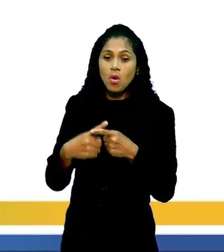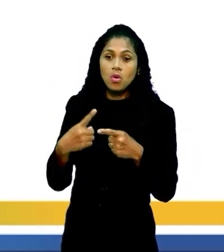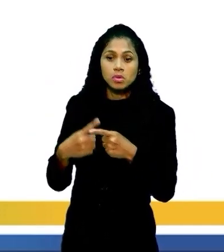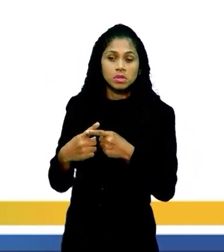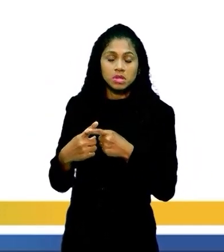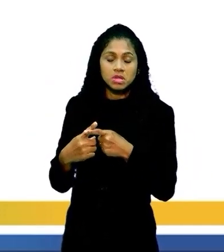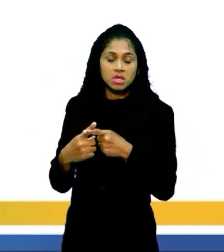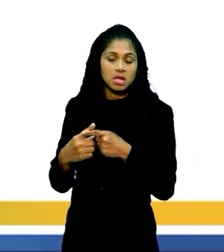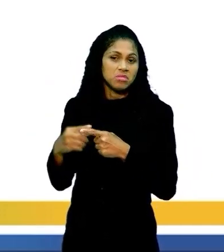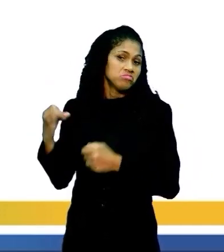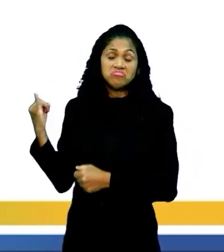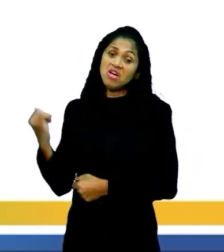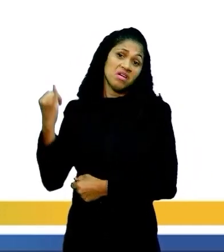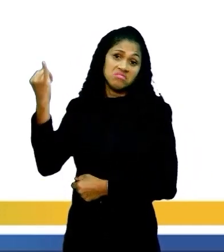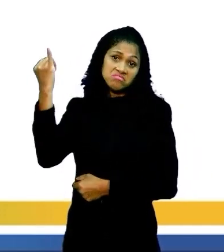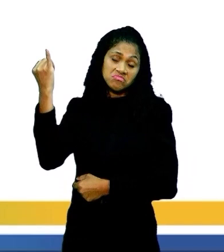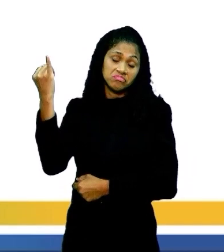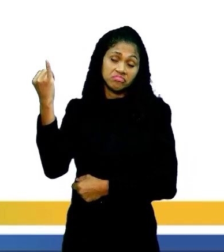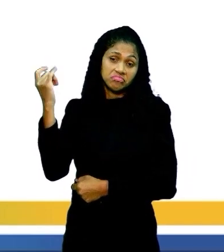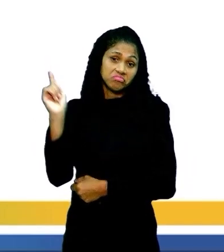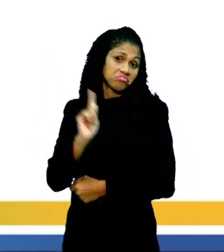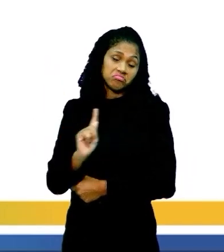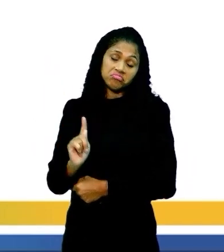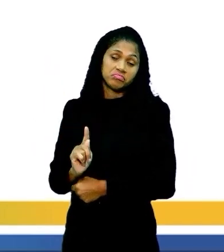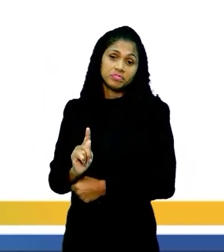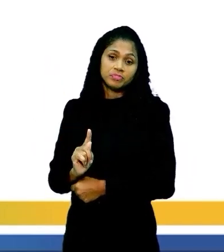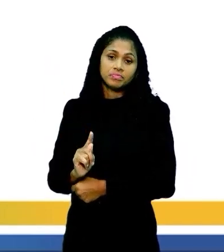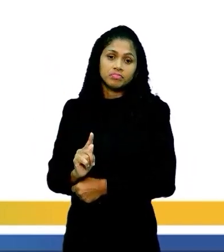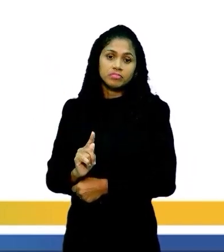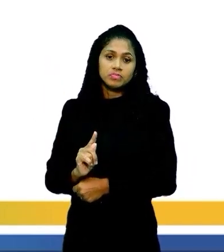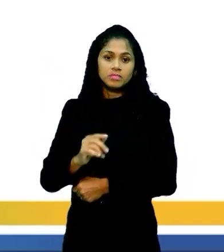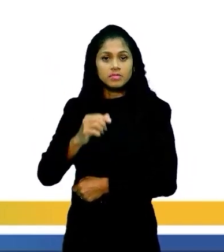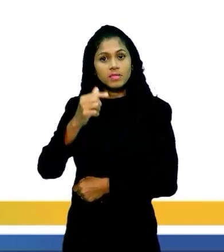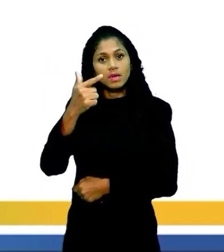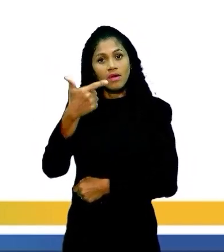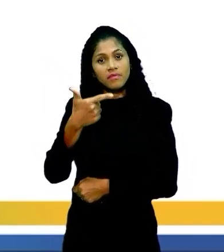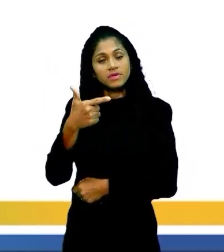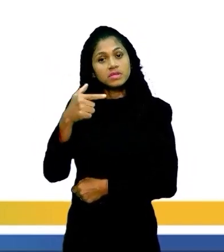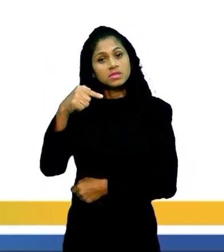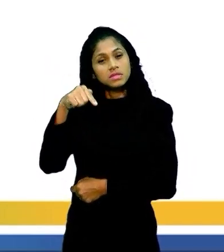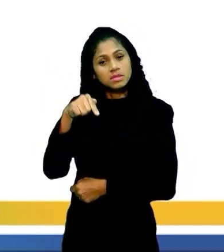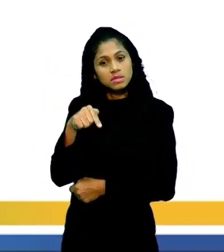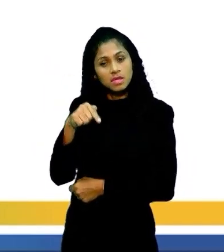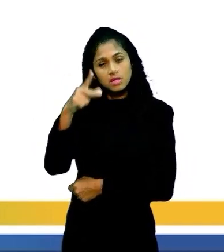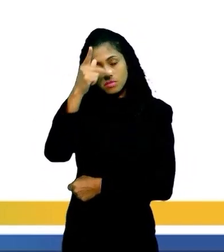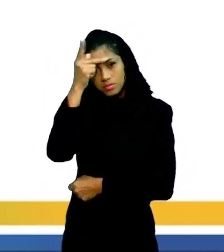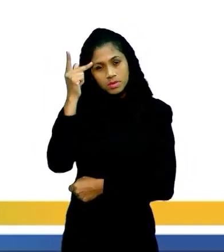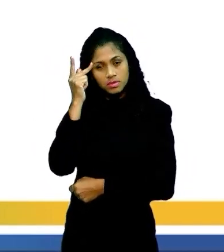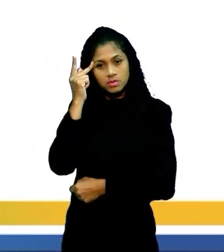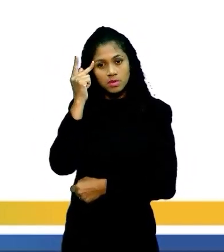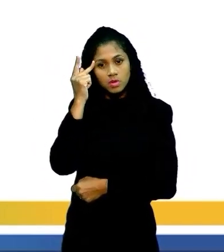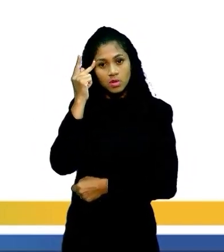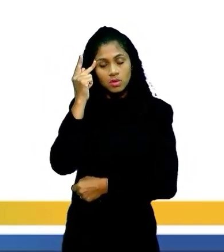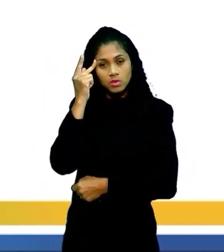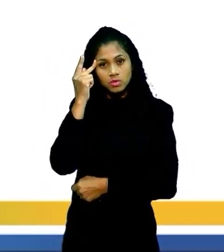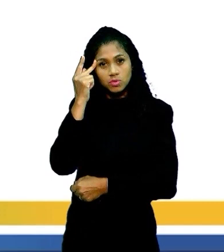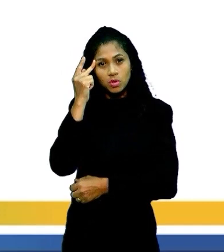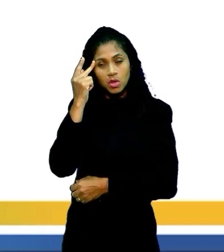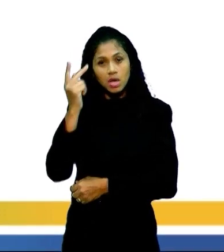isso importante. 3, 27 pessoas não reciclam